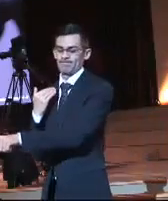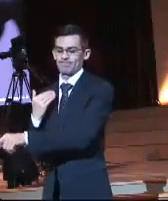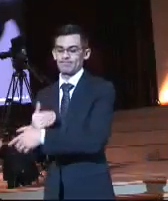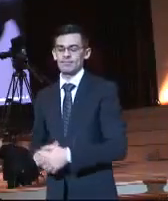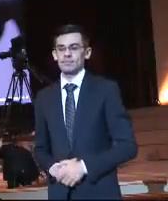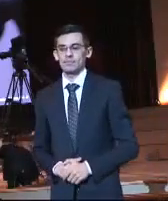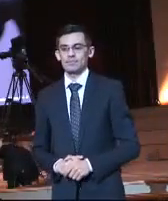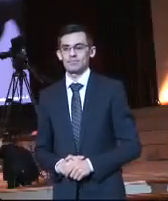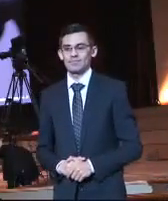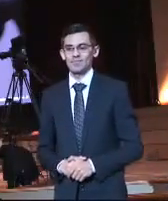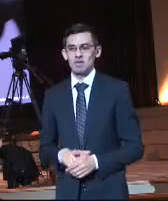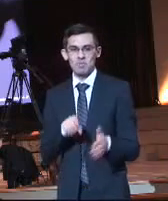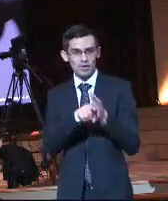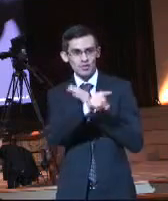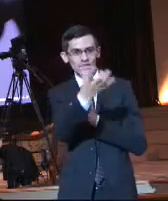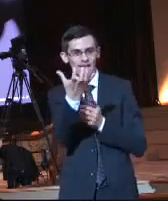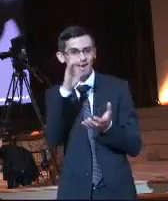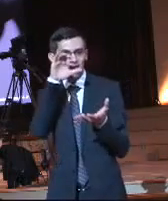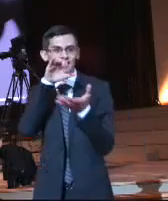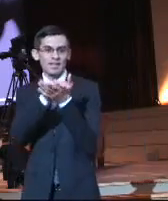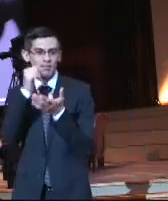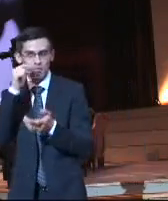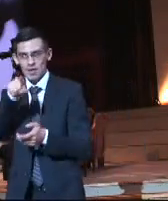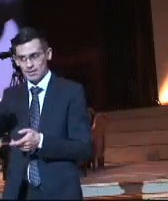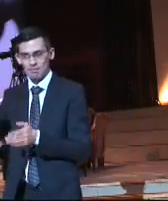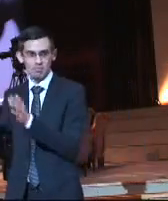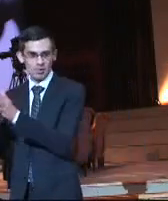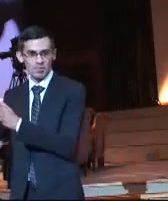Quer casar com uma mulher dessa?